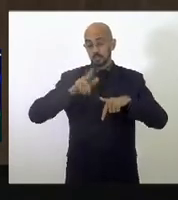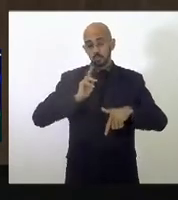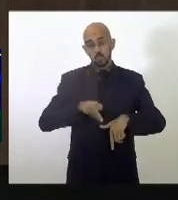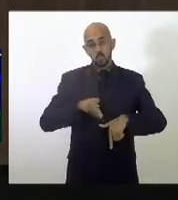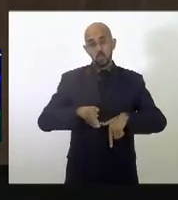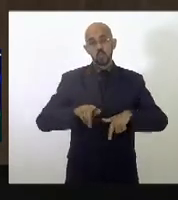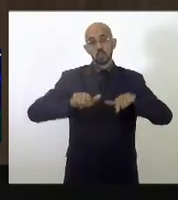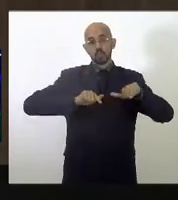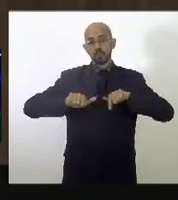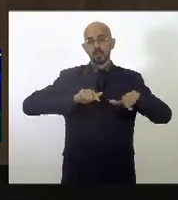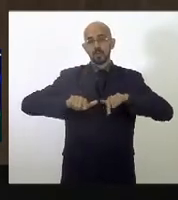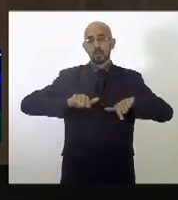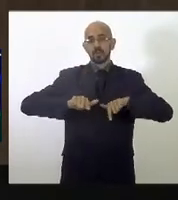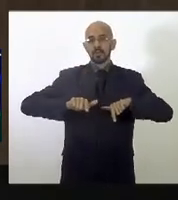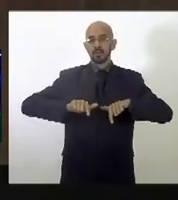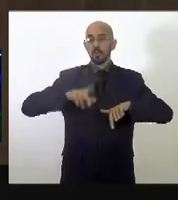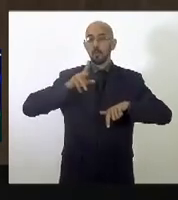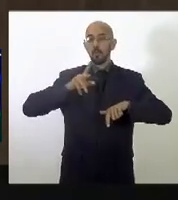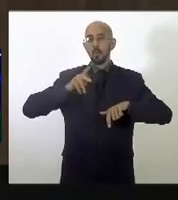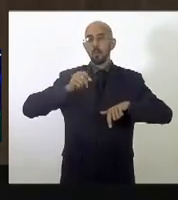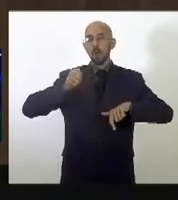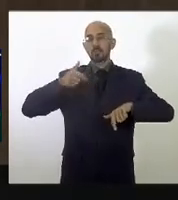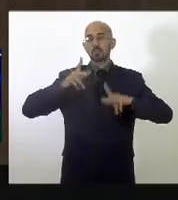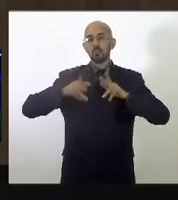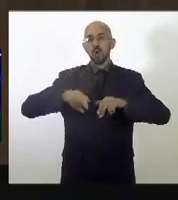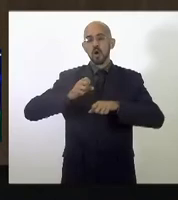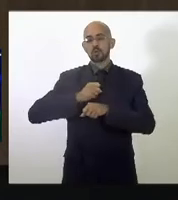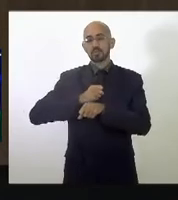né, com um regime quase que de escravidão,